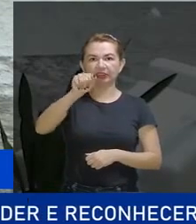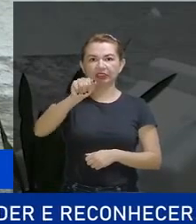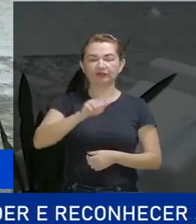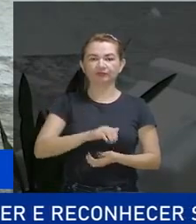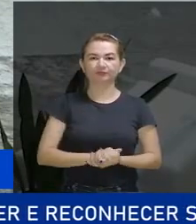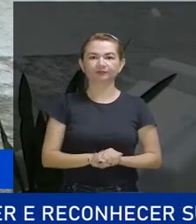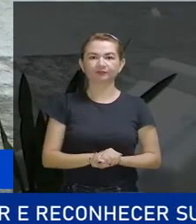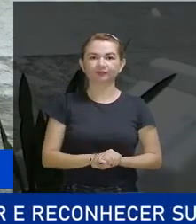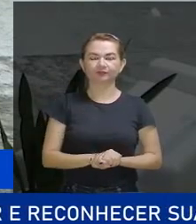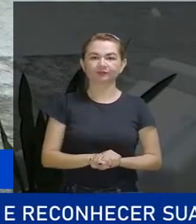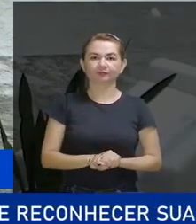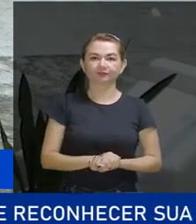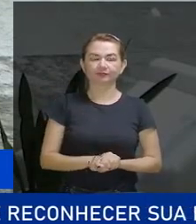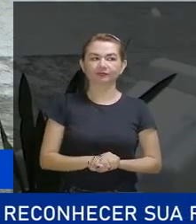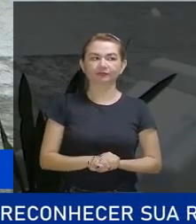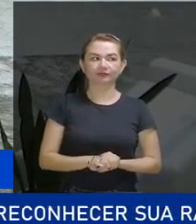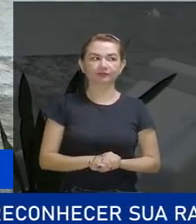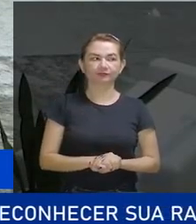Gonçalves.